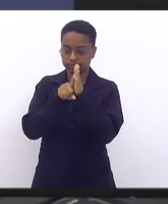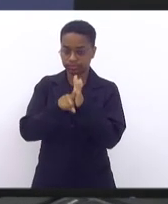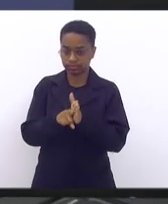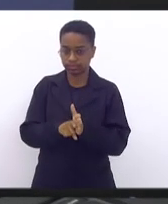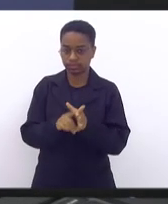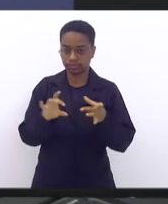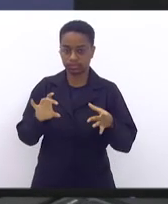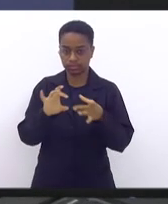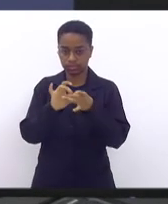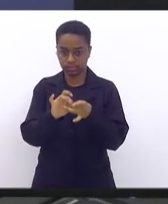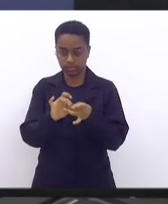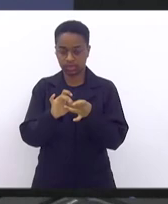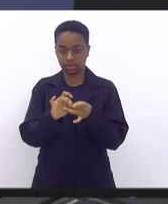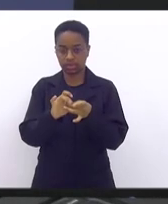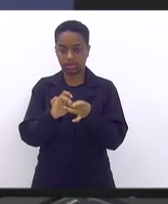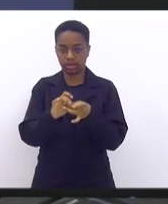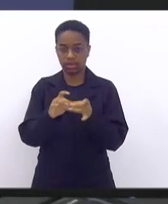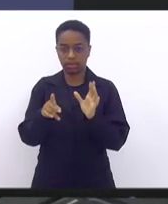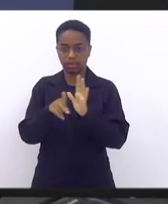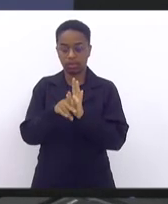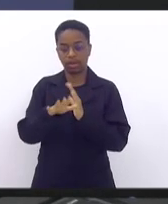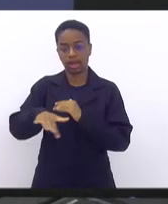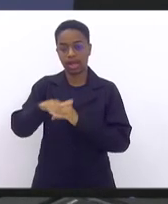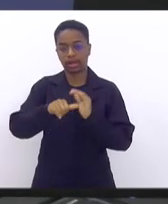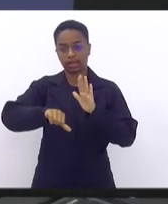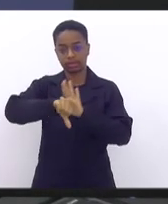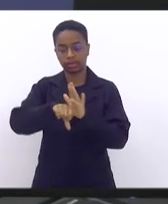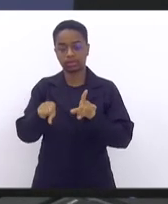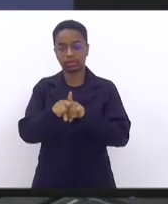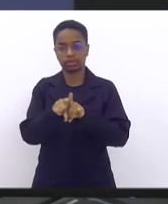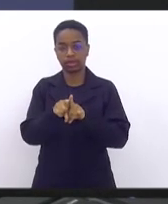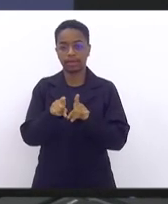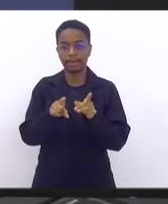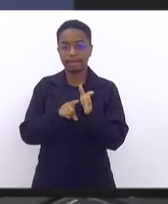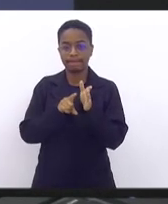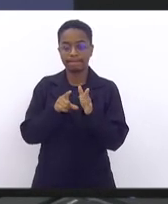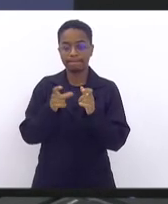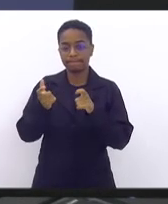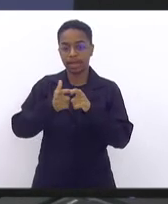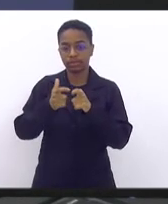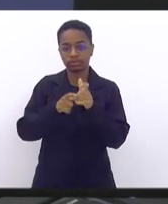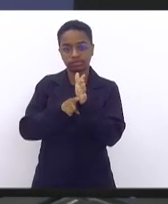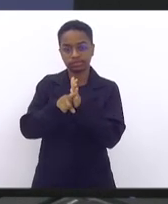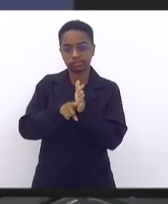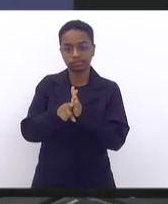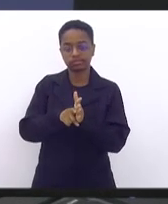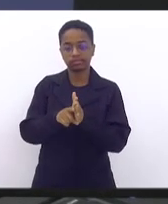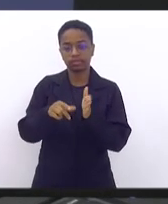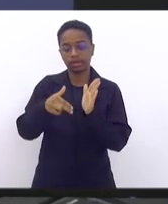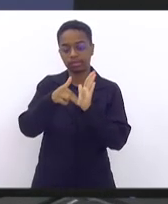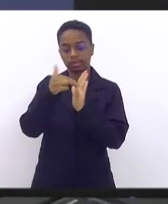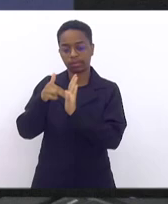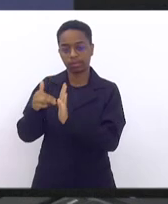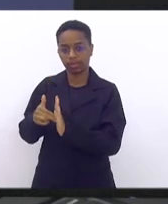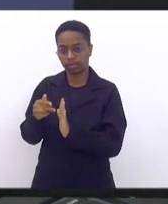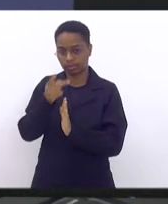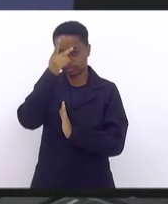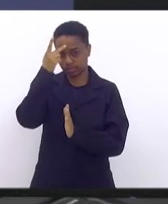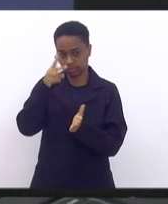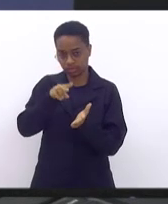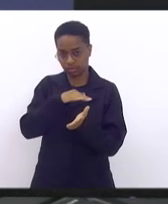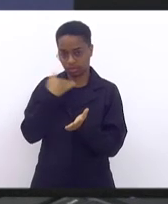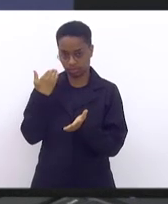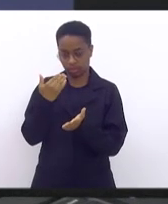nas atribuições de peritos criminais e legistas, assim como uma resolução da CEPOL não